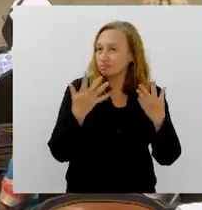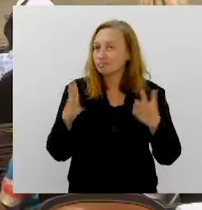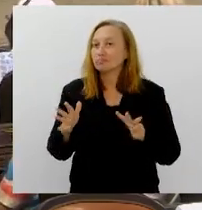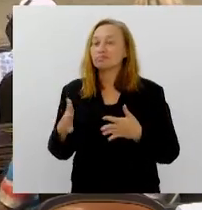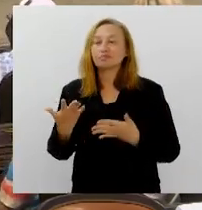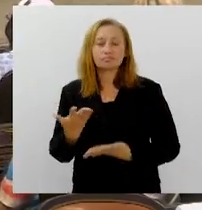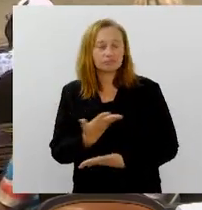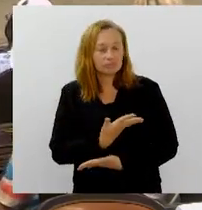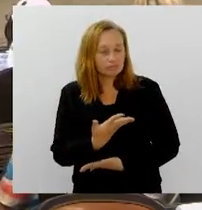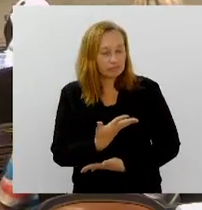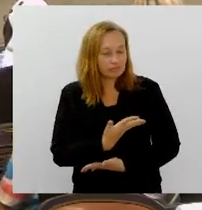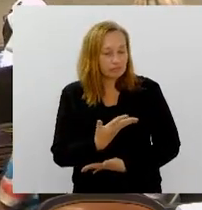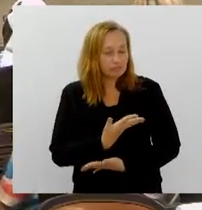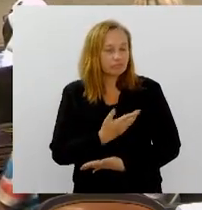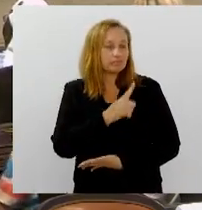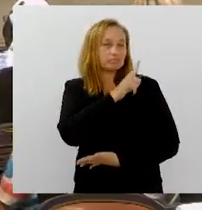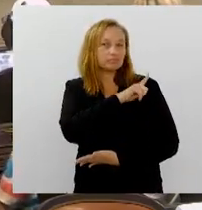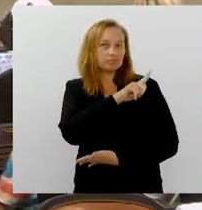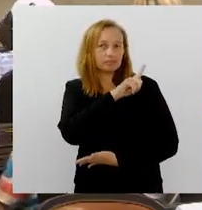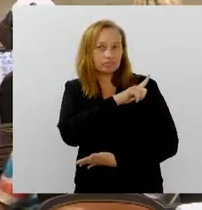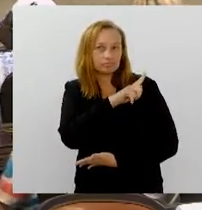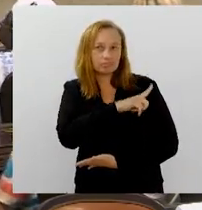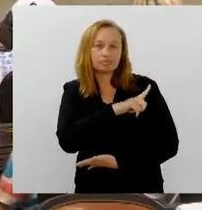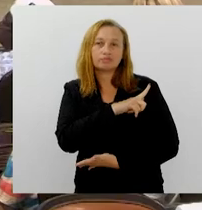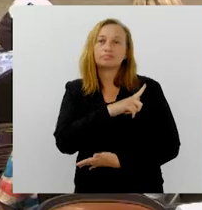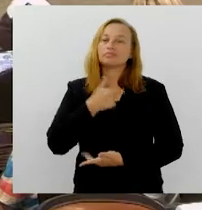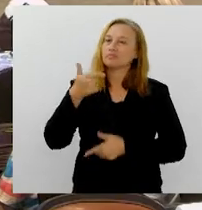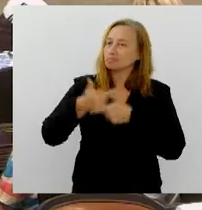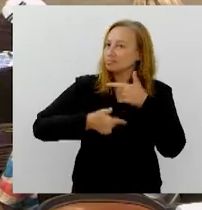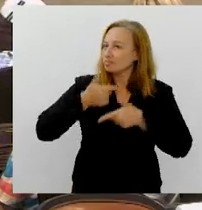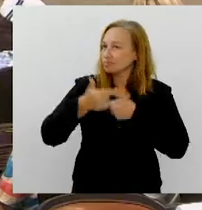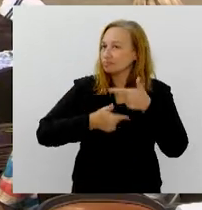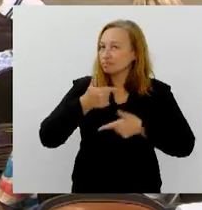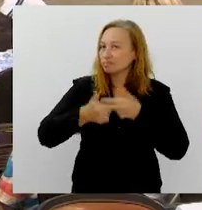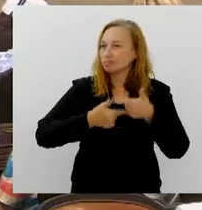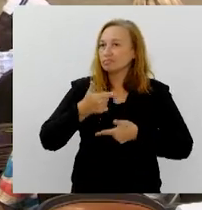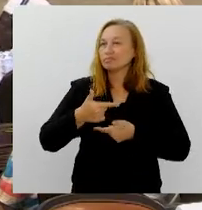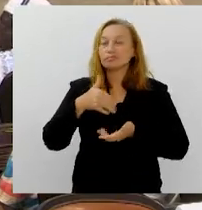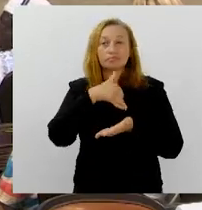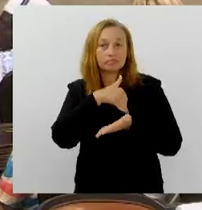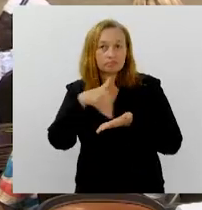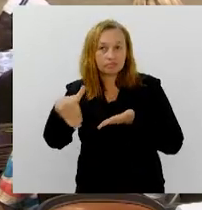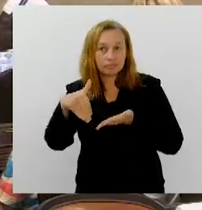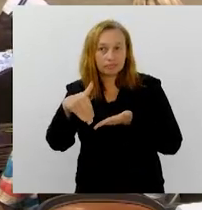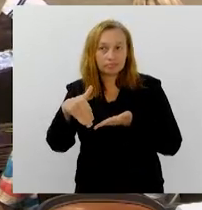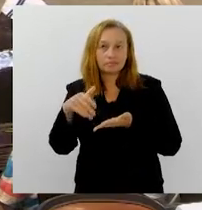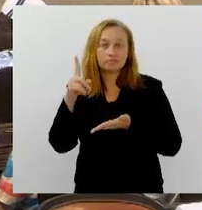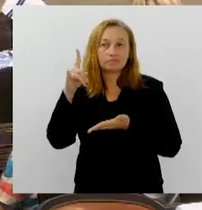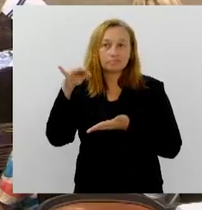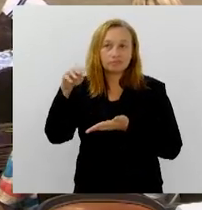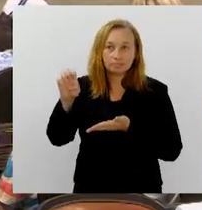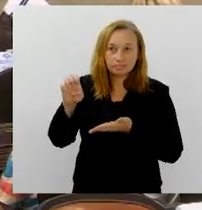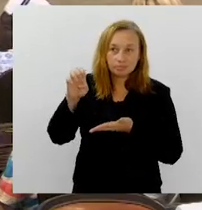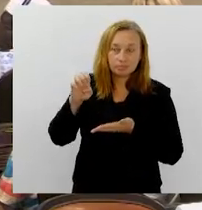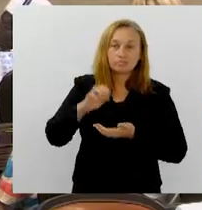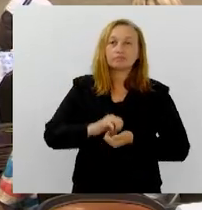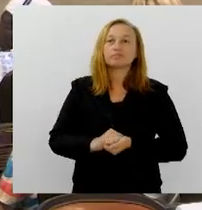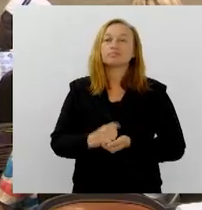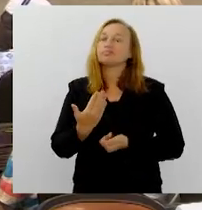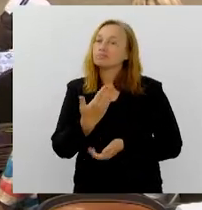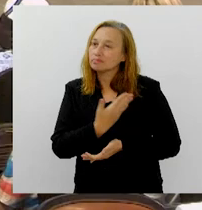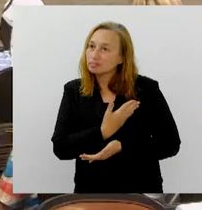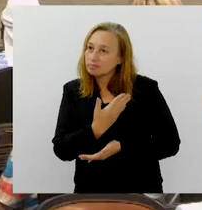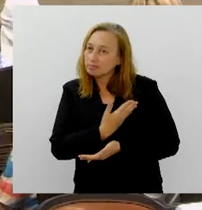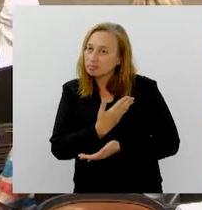Companheira de gestão, companheira de jornada, secretária Daniele Barros e os companheiros